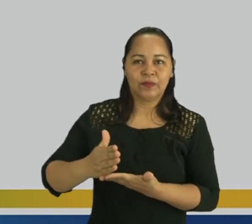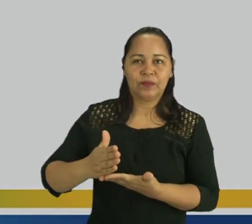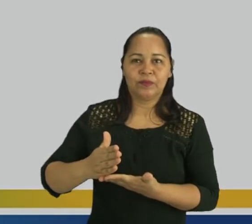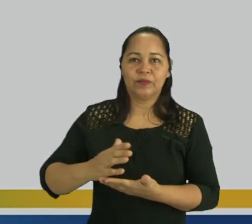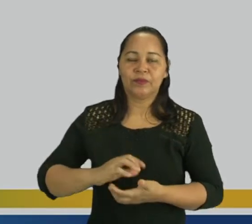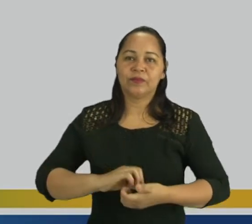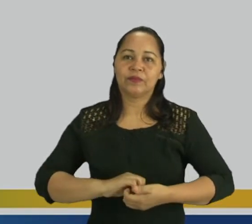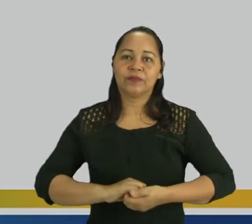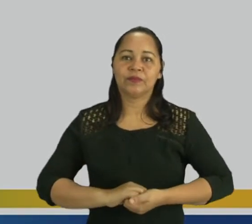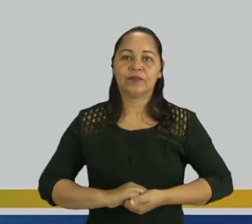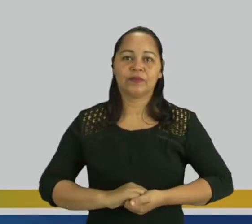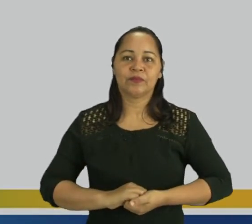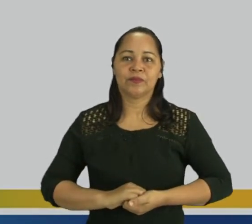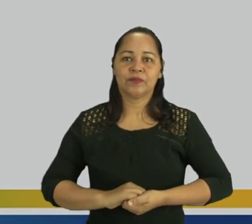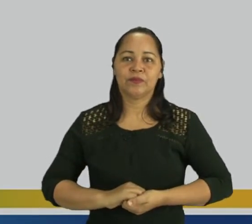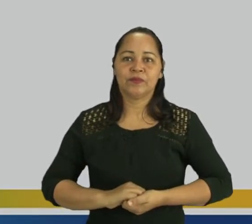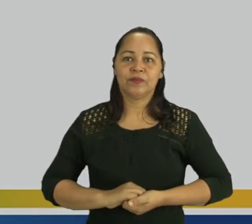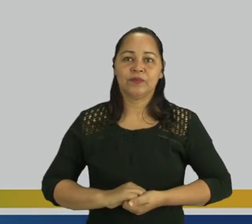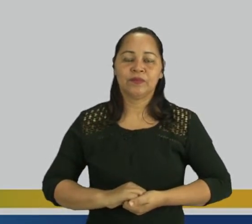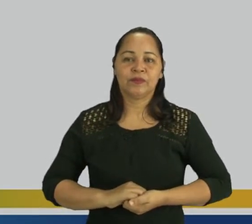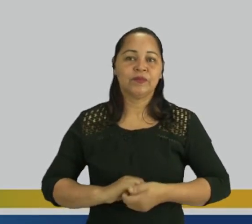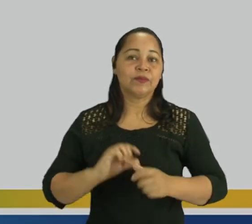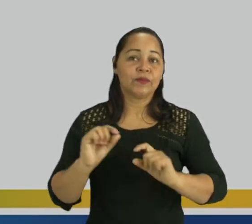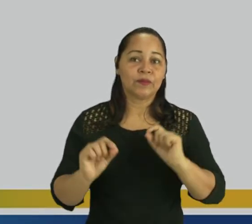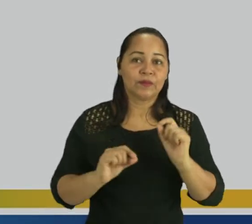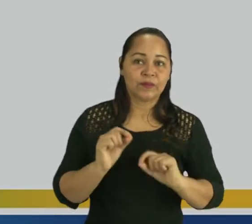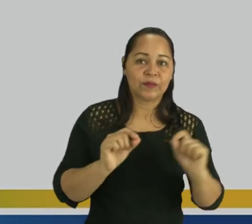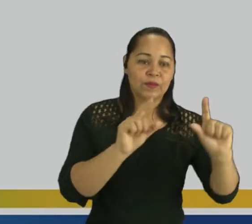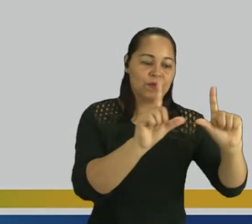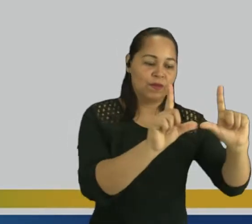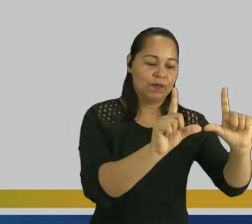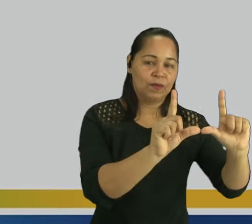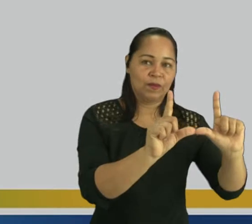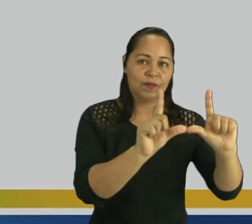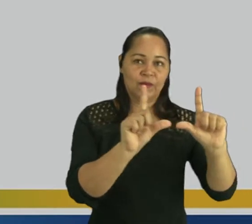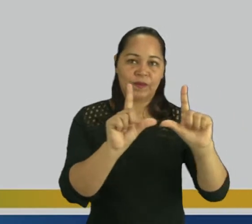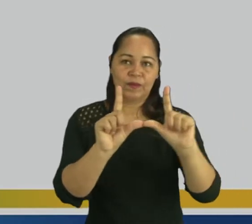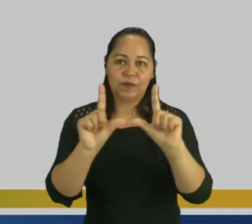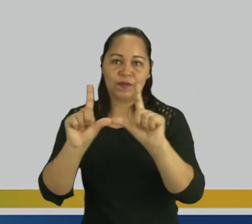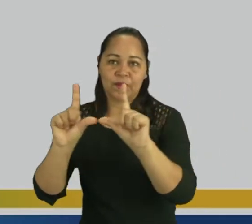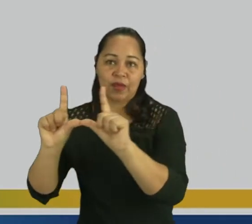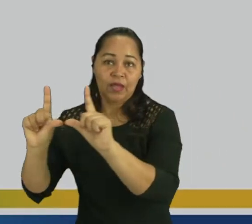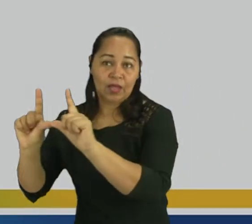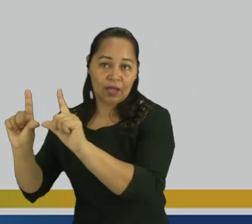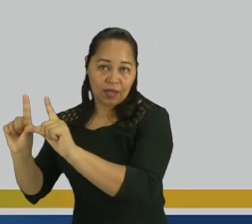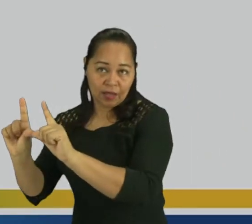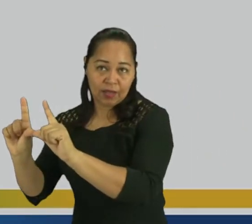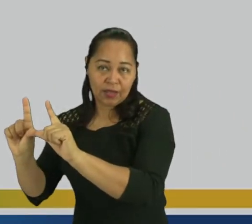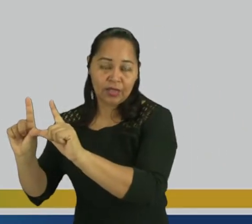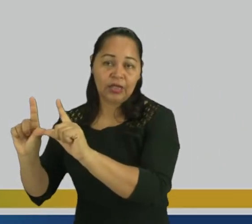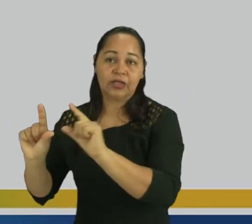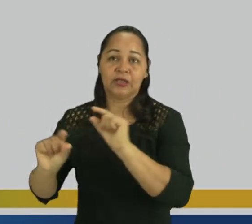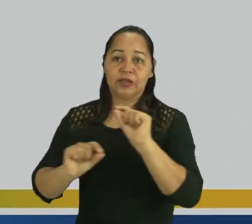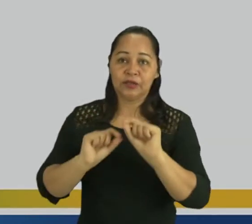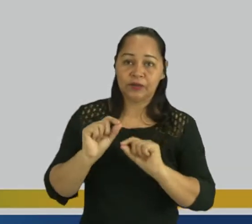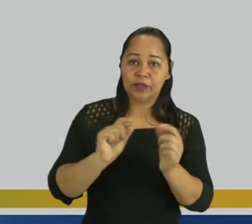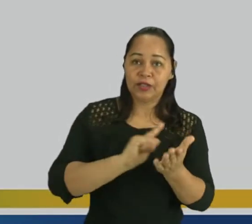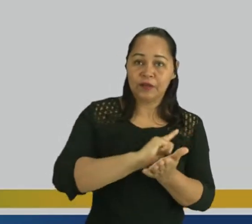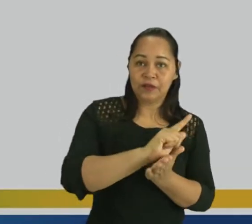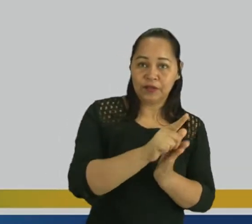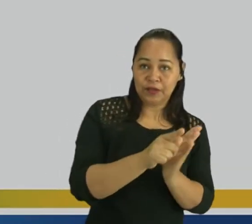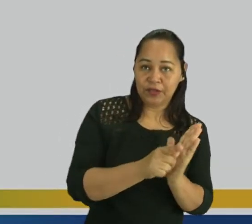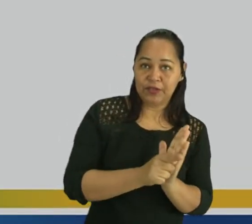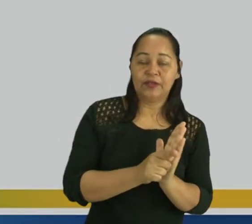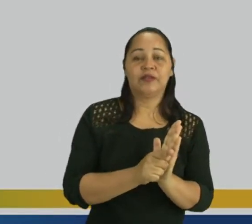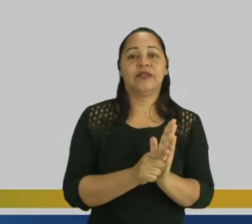início aqui, ó. O iniciozinho aqui, vamos retomar aqui, ó. As tirinhas são uma forma divertida de gênero textual,